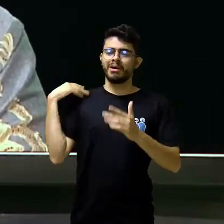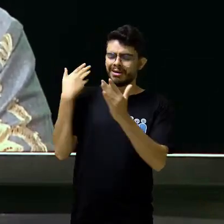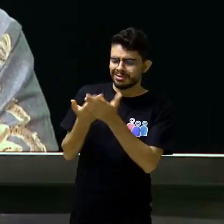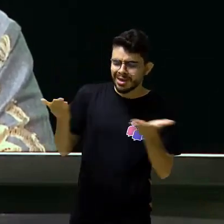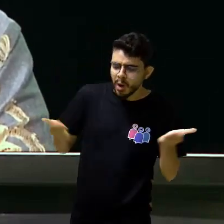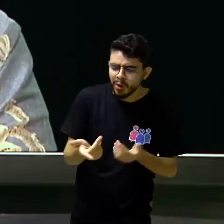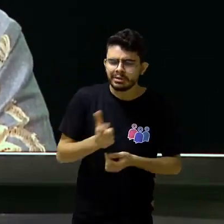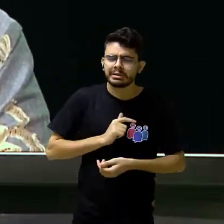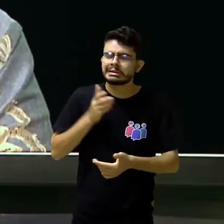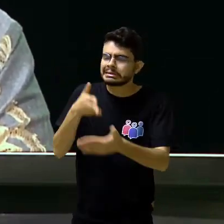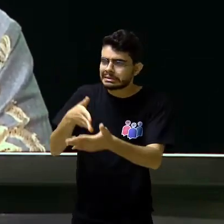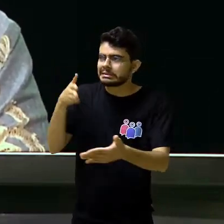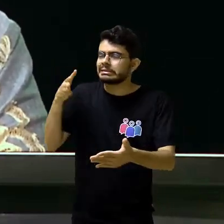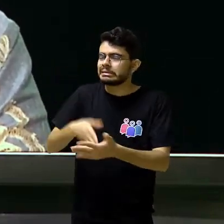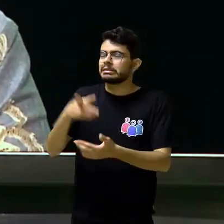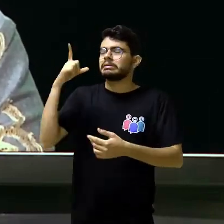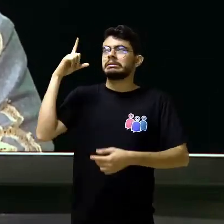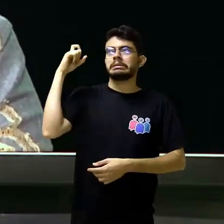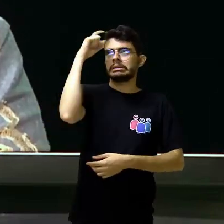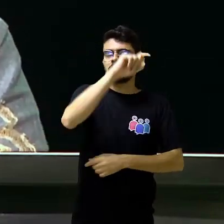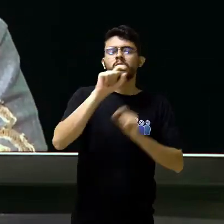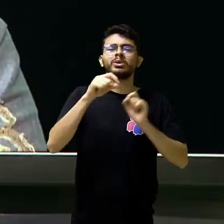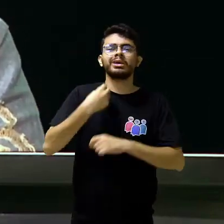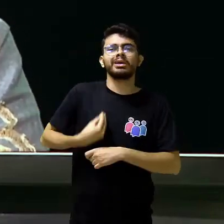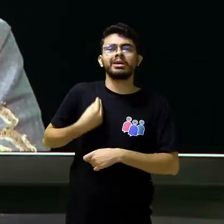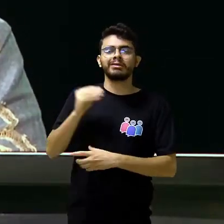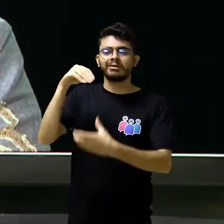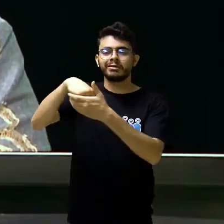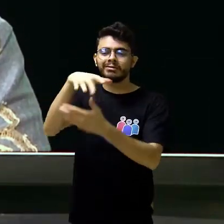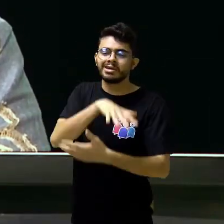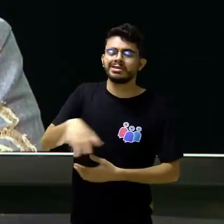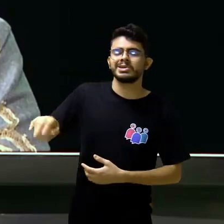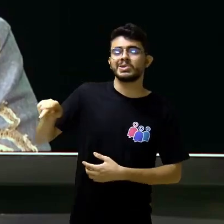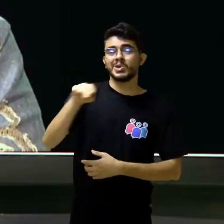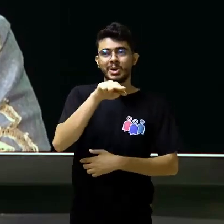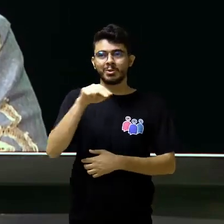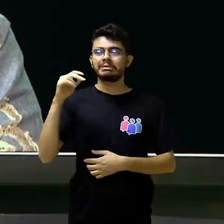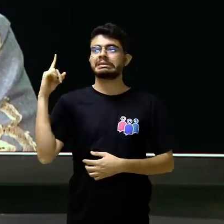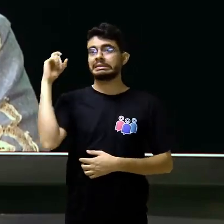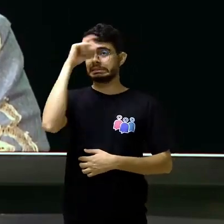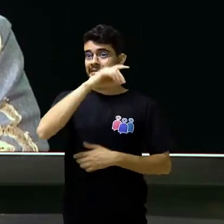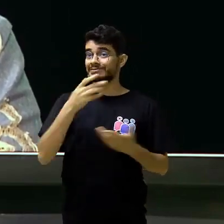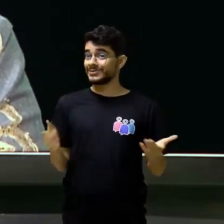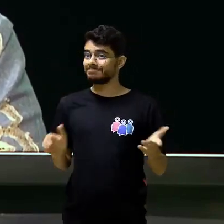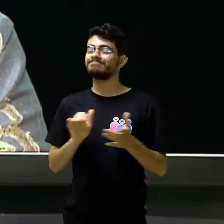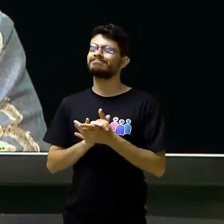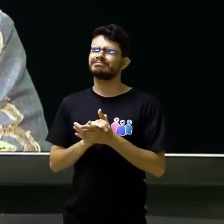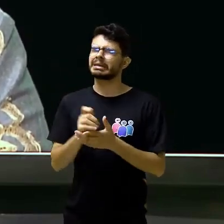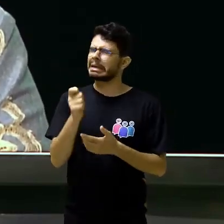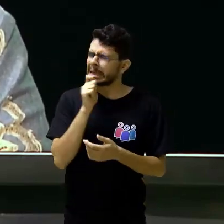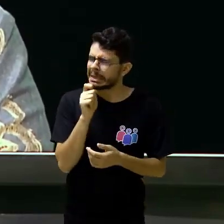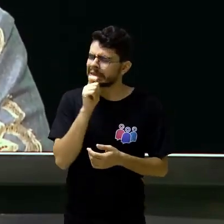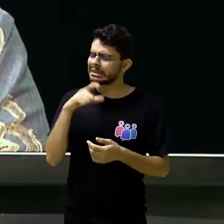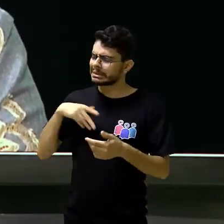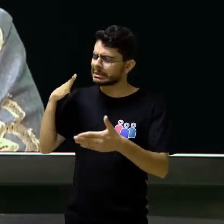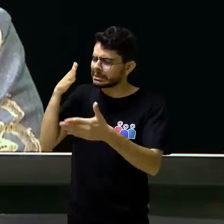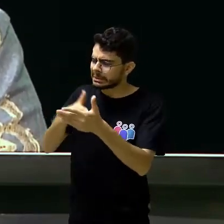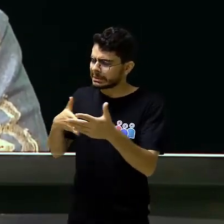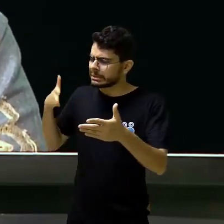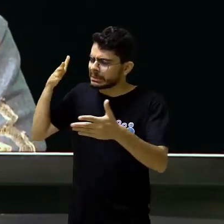muitas dificuldades de conviver como irmãos. Ainda temos uma